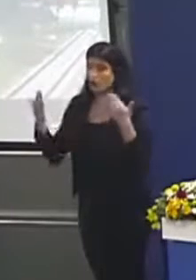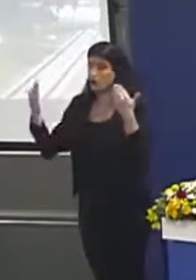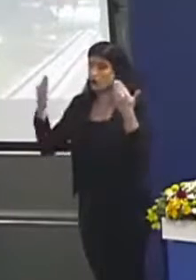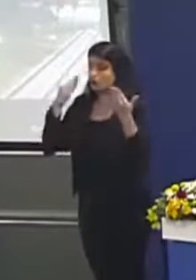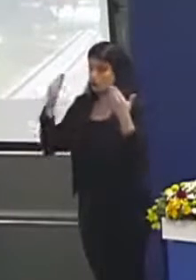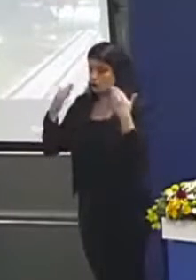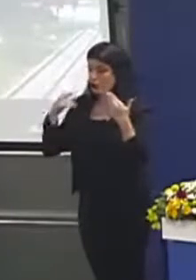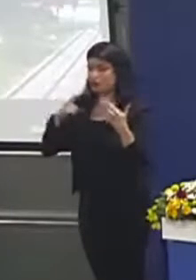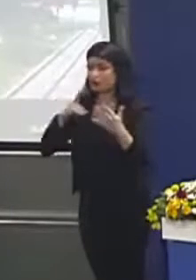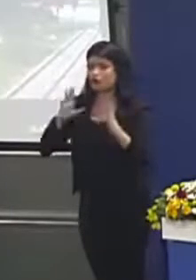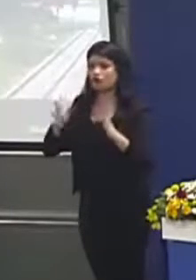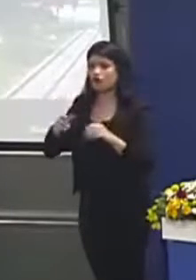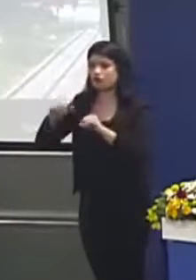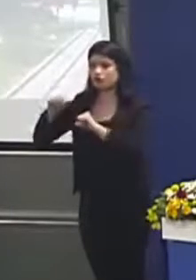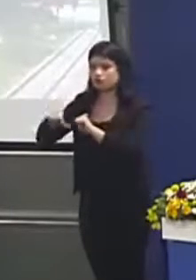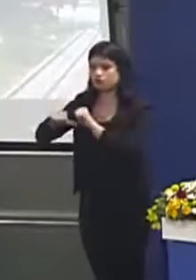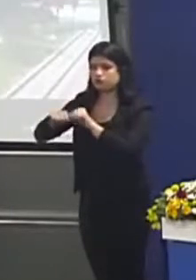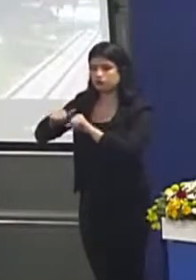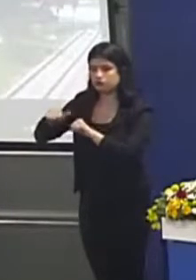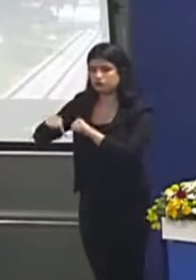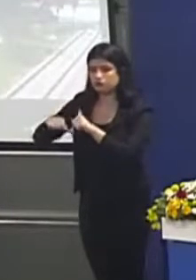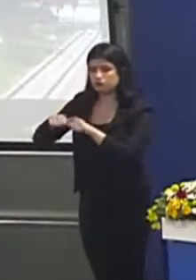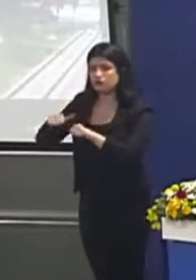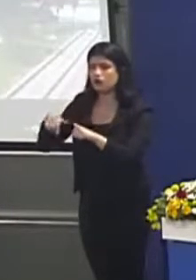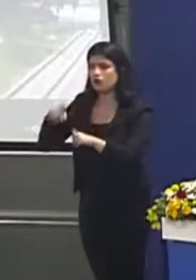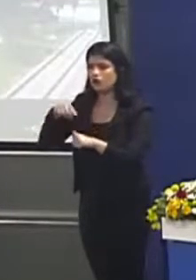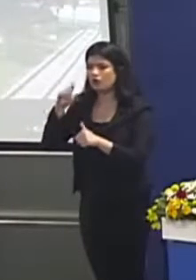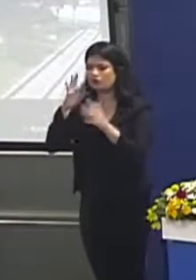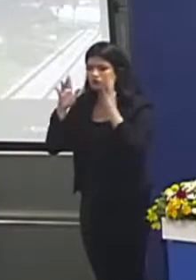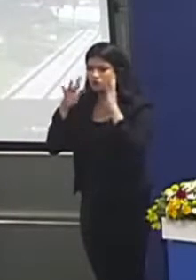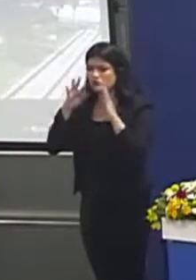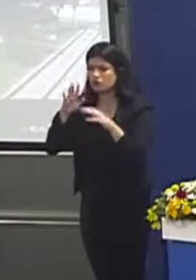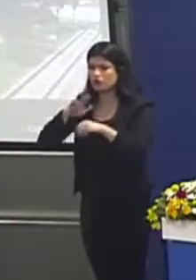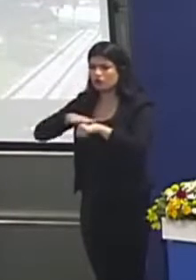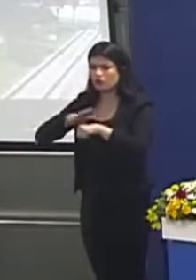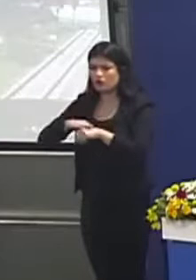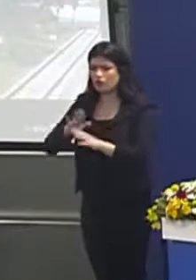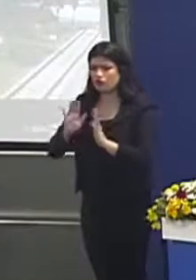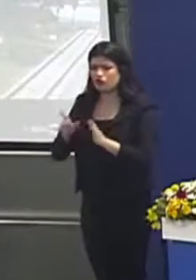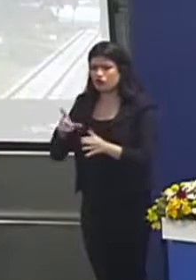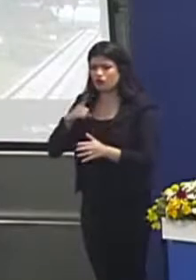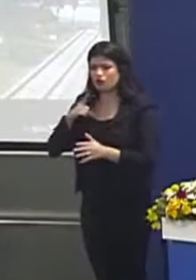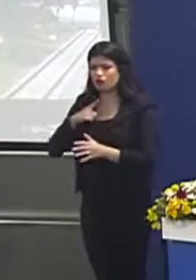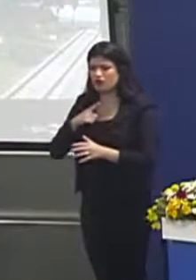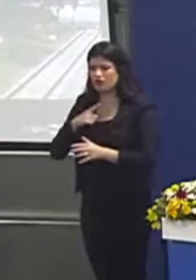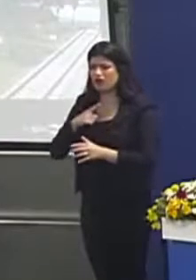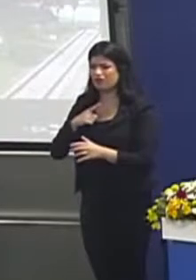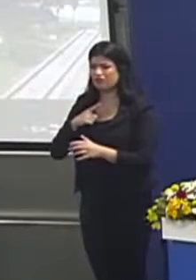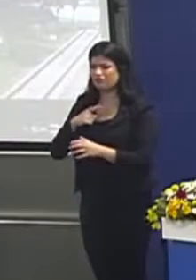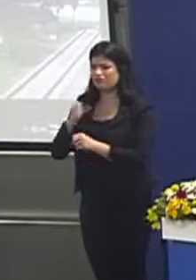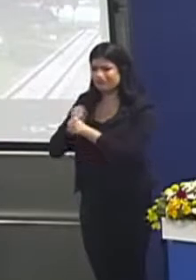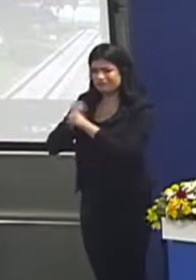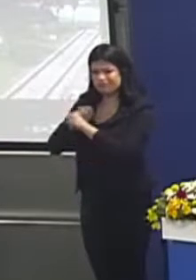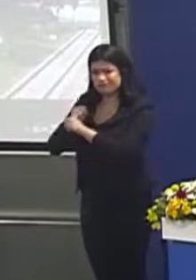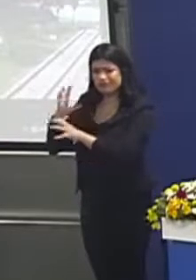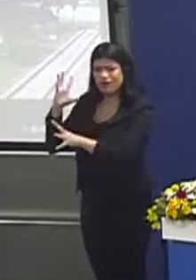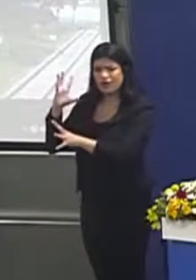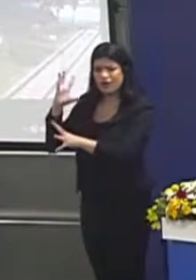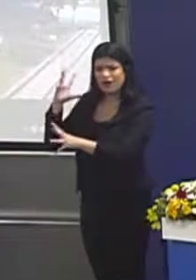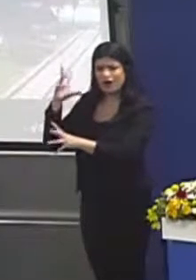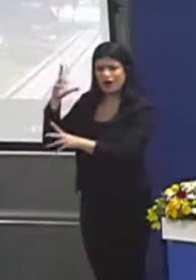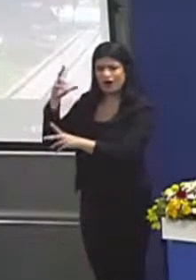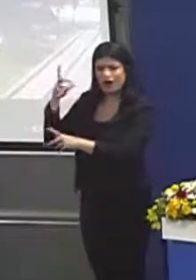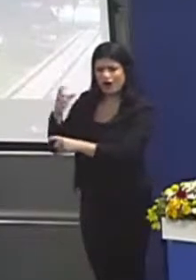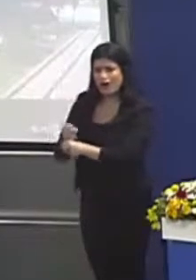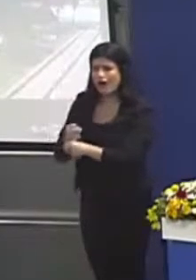diversas modificações. E quando pensamos na quantidade de tempo que implicam essas 6 décadas, nos parece ser um tempo